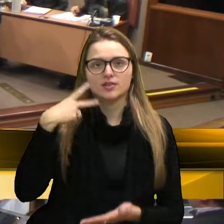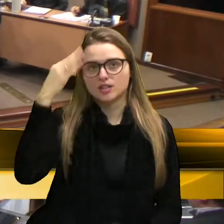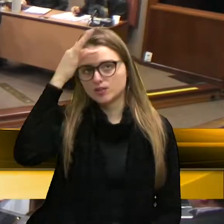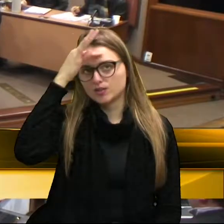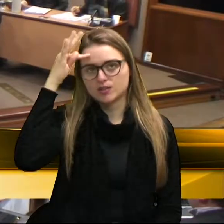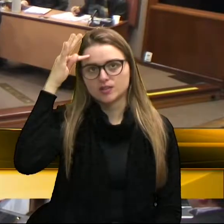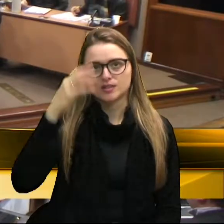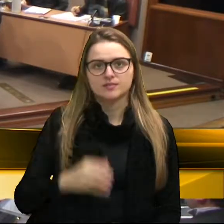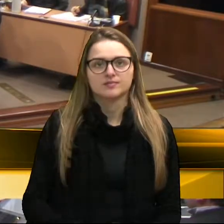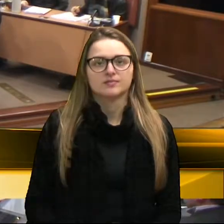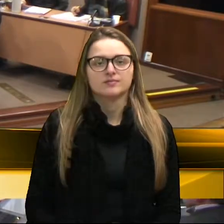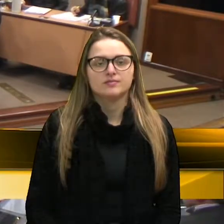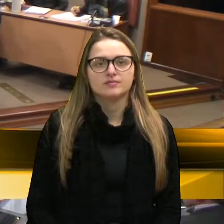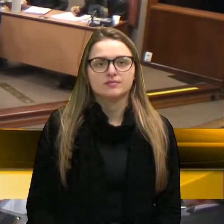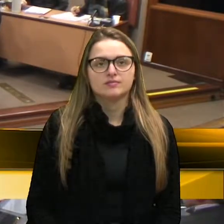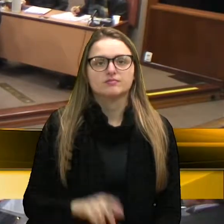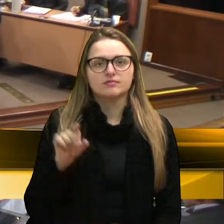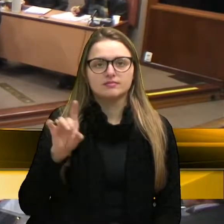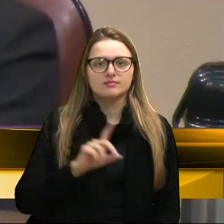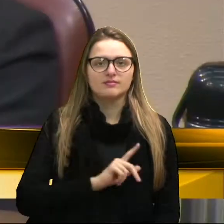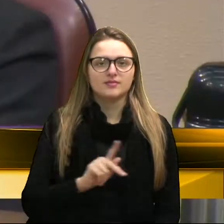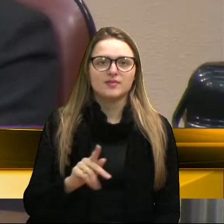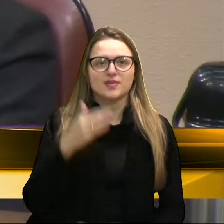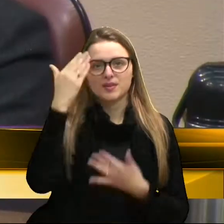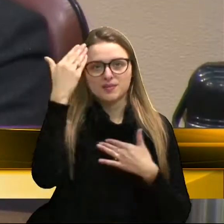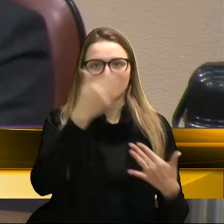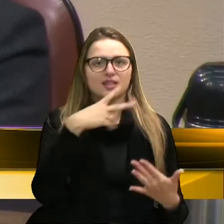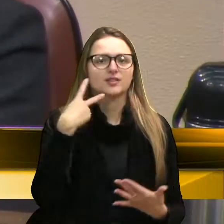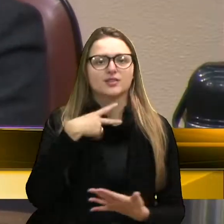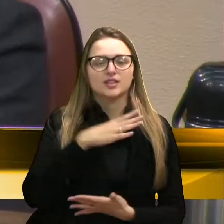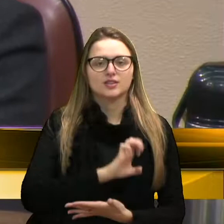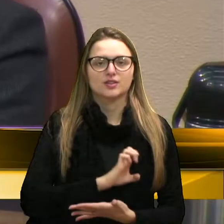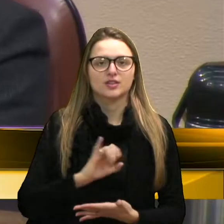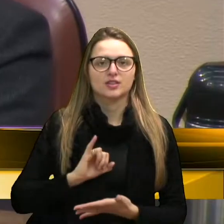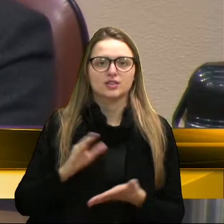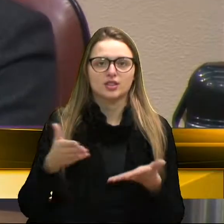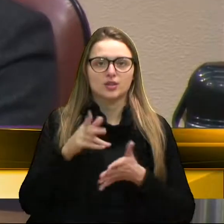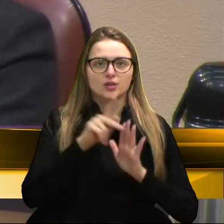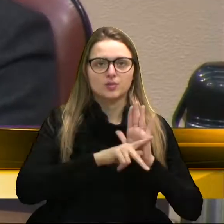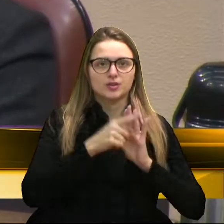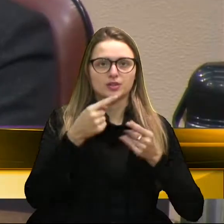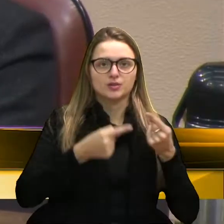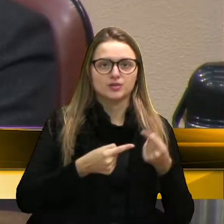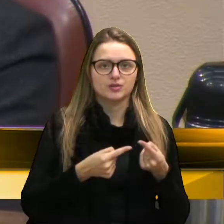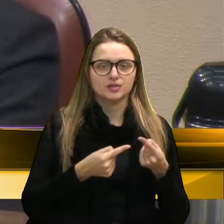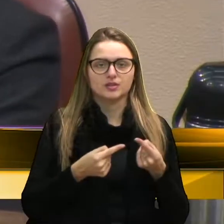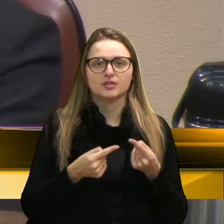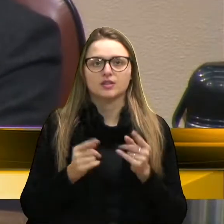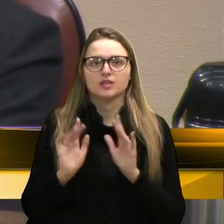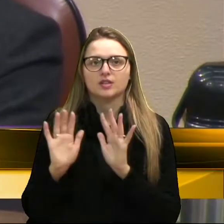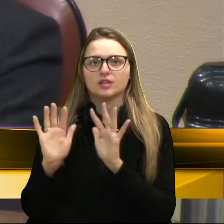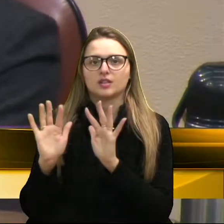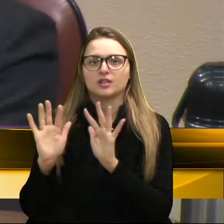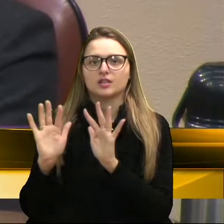Toigo. Era isso, senhor presidente. Obrigado, vereador Edir Carlos. O projeto está em discussão.